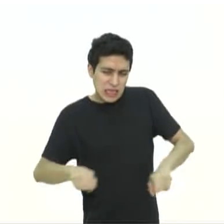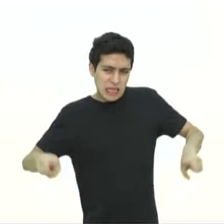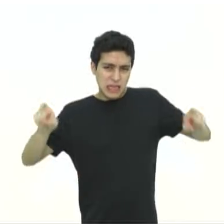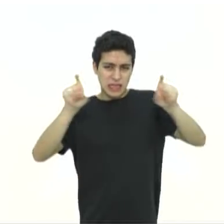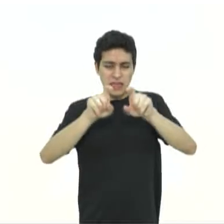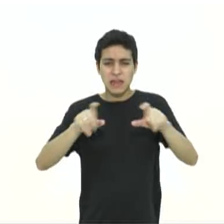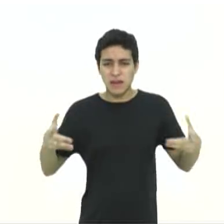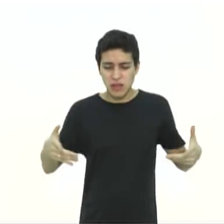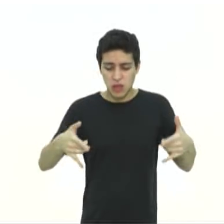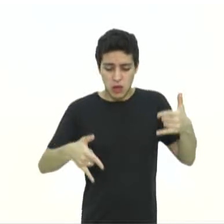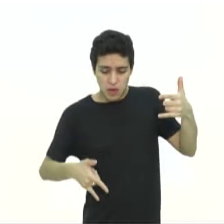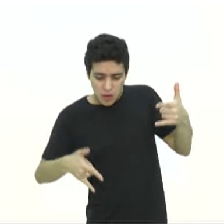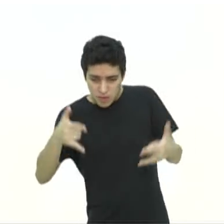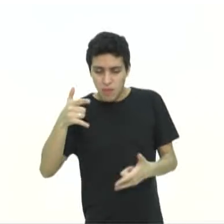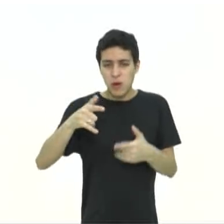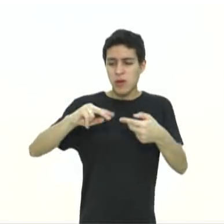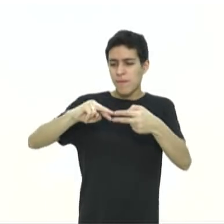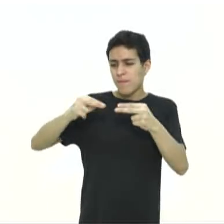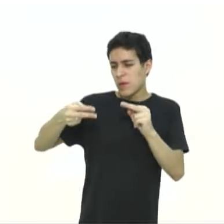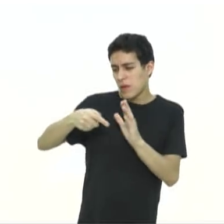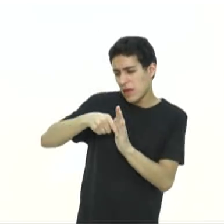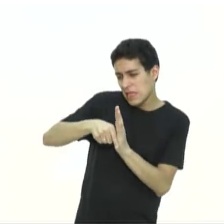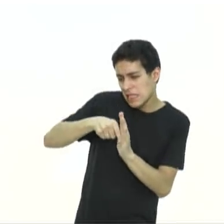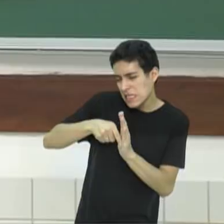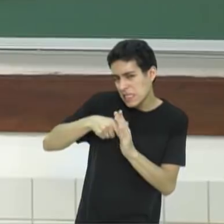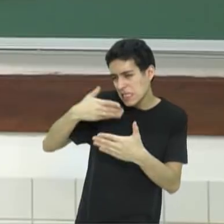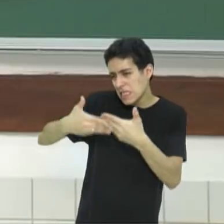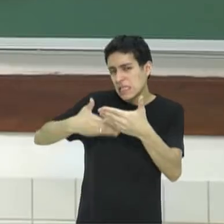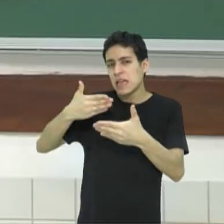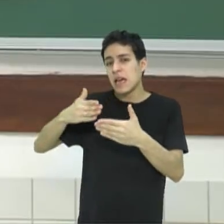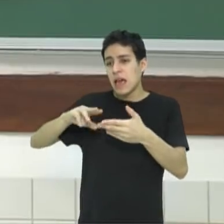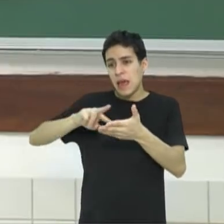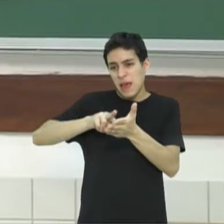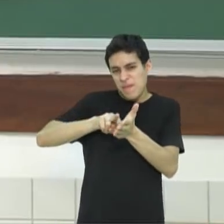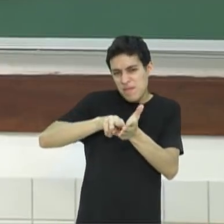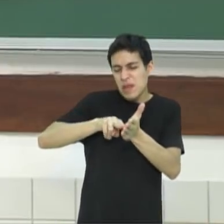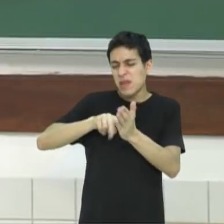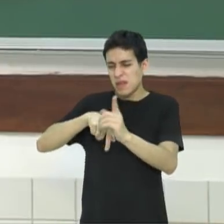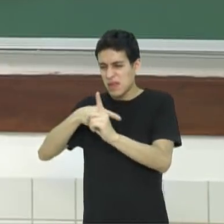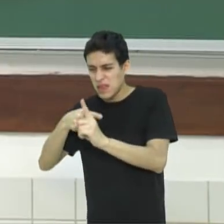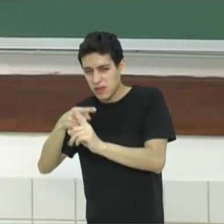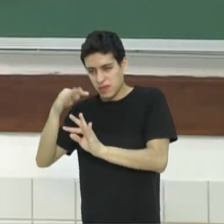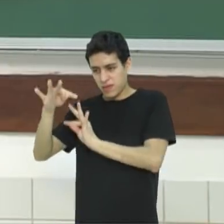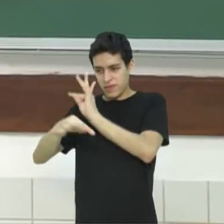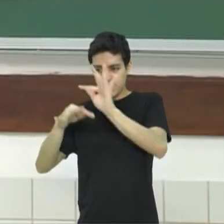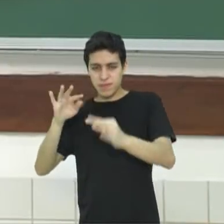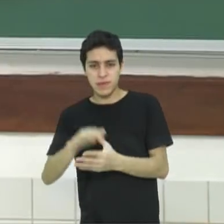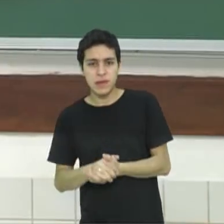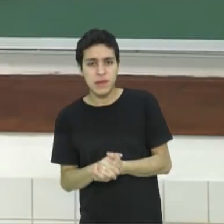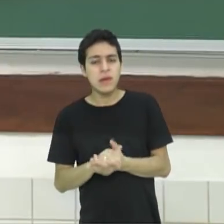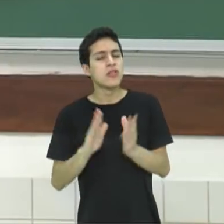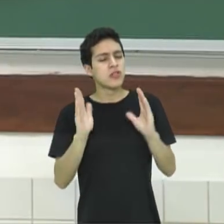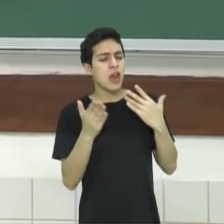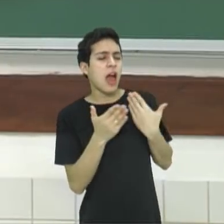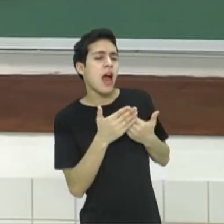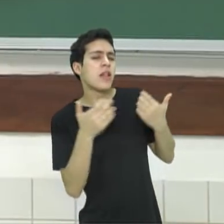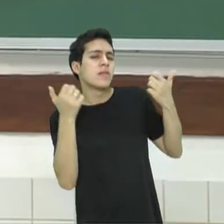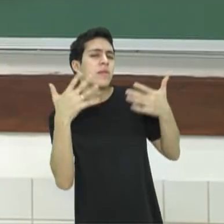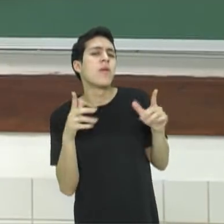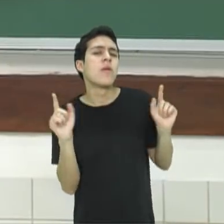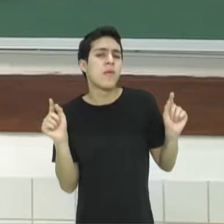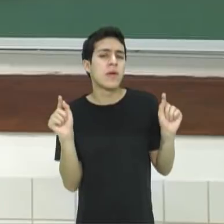biotecnologia, engenharia genética e outras. Nós vimos em aulas anteriores que os únicos países que conseguiram alcançar esse nível de desenvolvimento